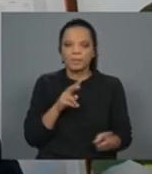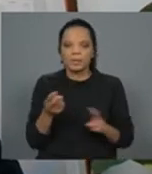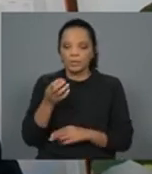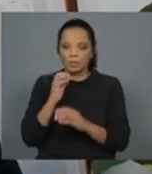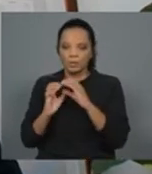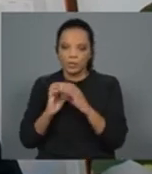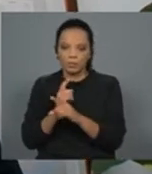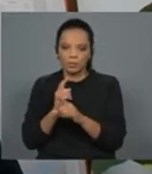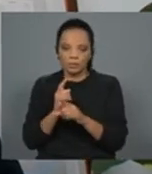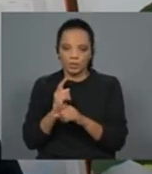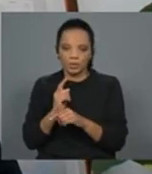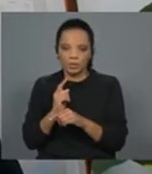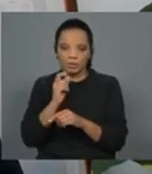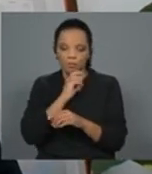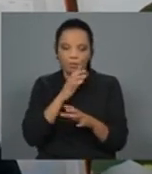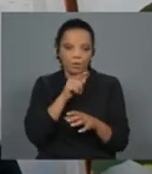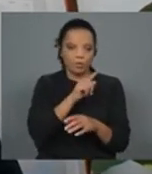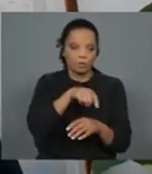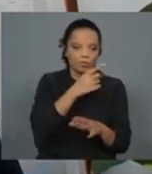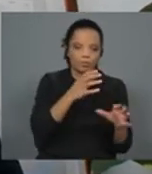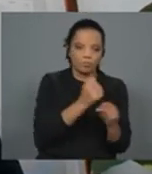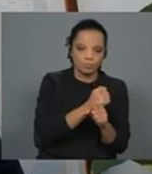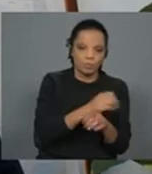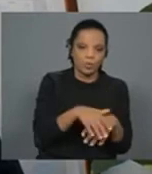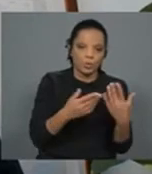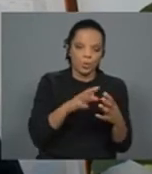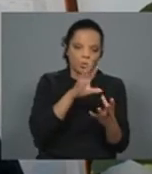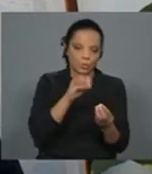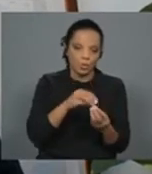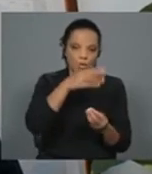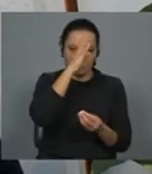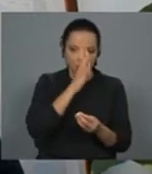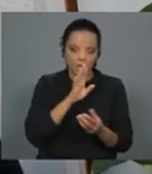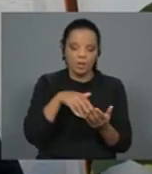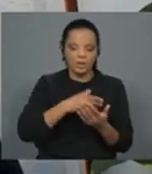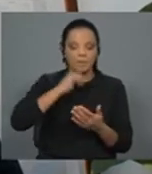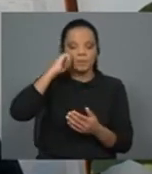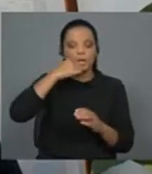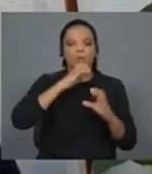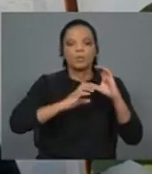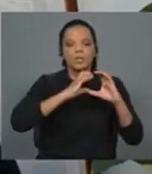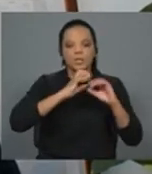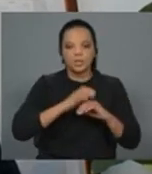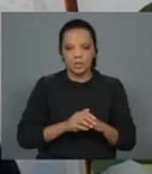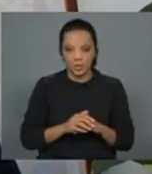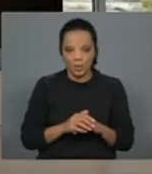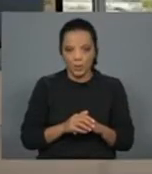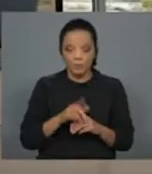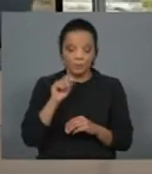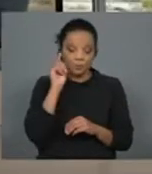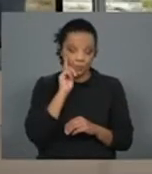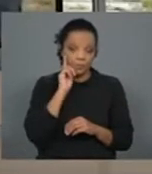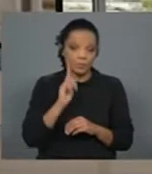situação de colapso ou total ou parcial que afete, de facto, as comunicações. Mas a importância também é que, hoje em dia,